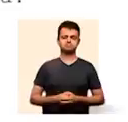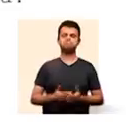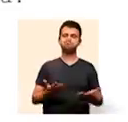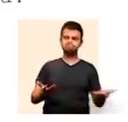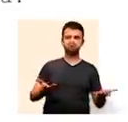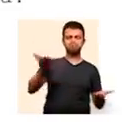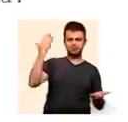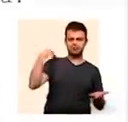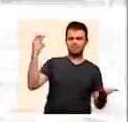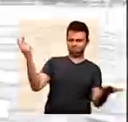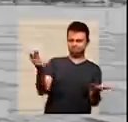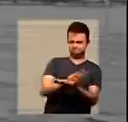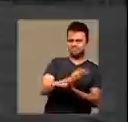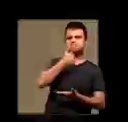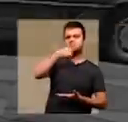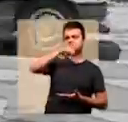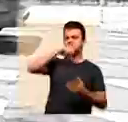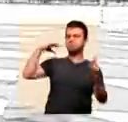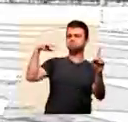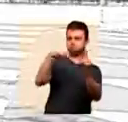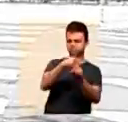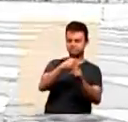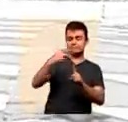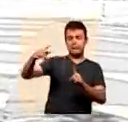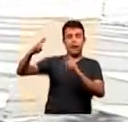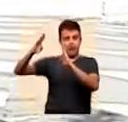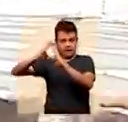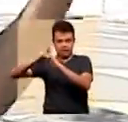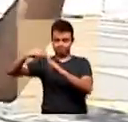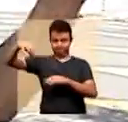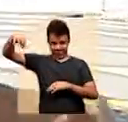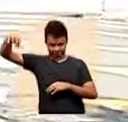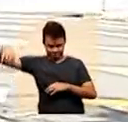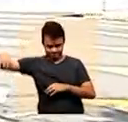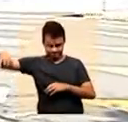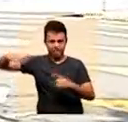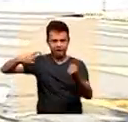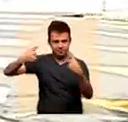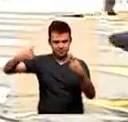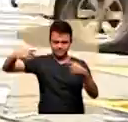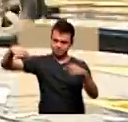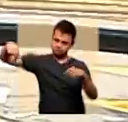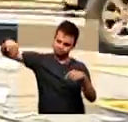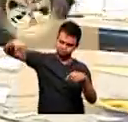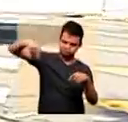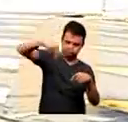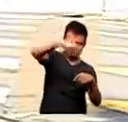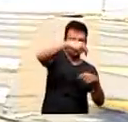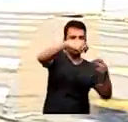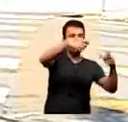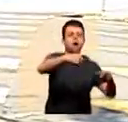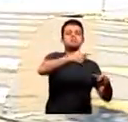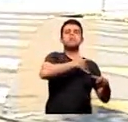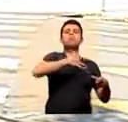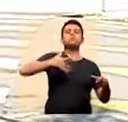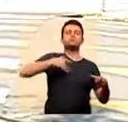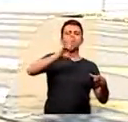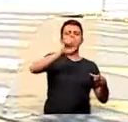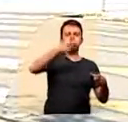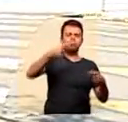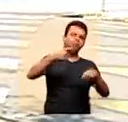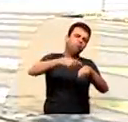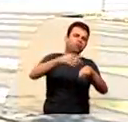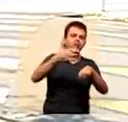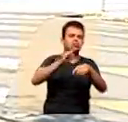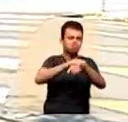No dia do acidente, ela saiu da residência, que está aqui a 100 metros da UPA.